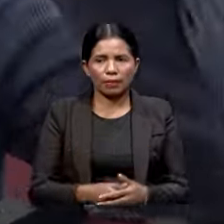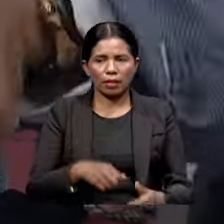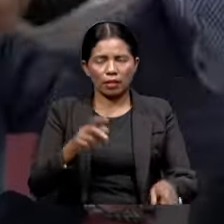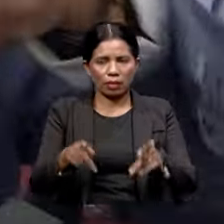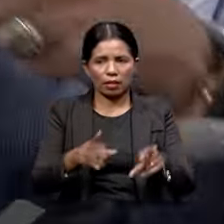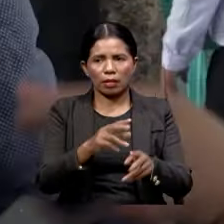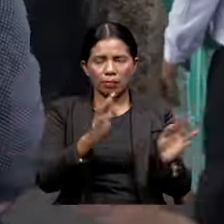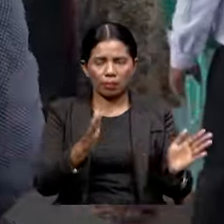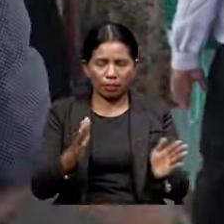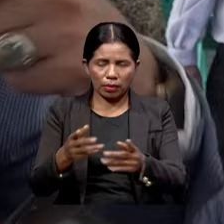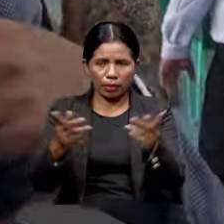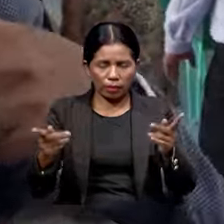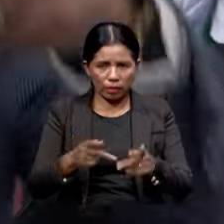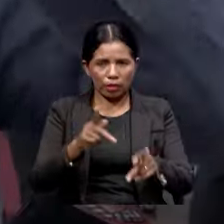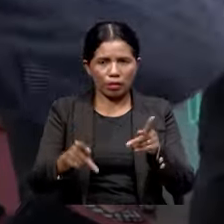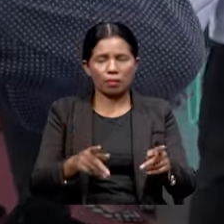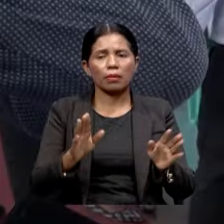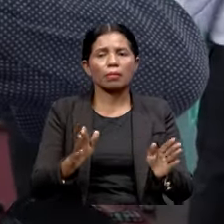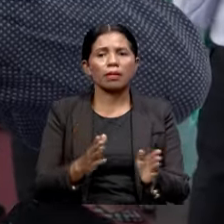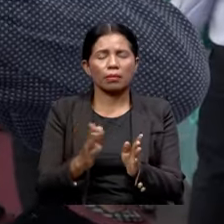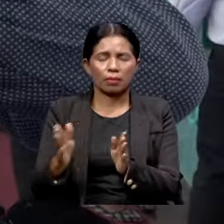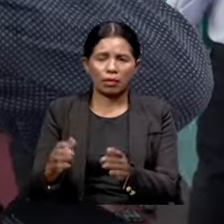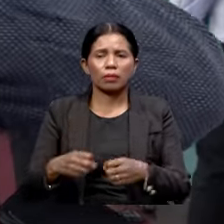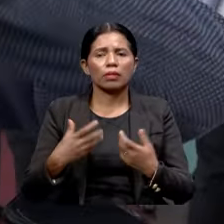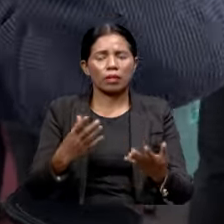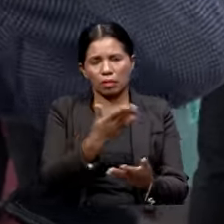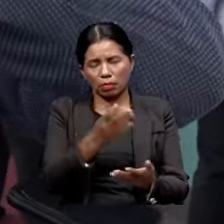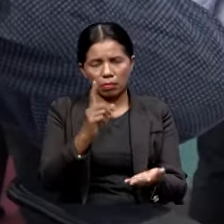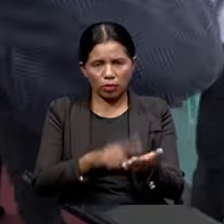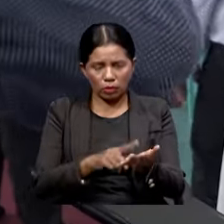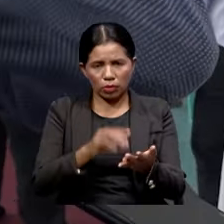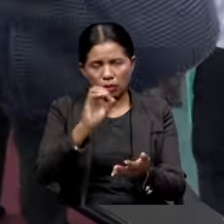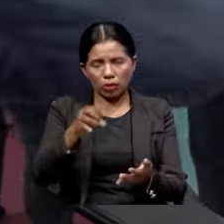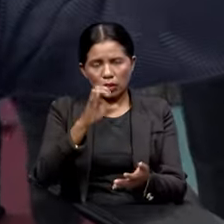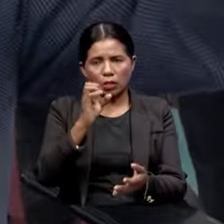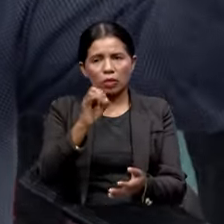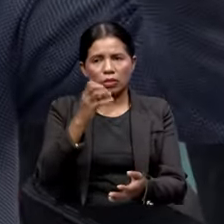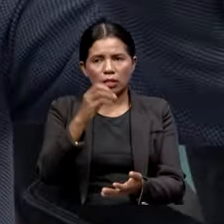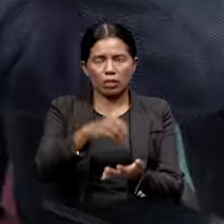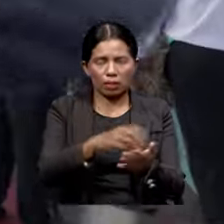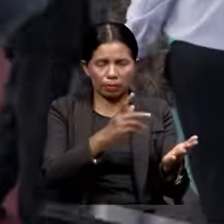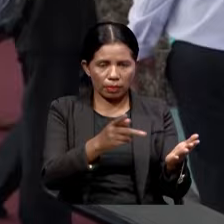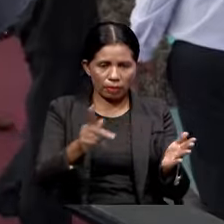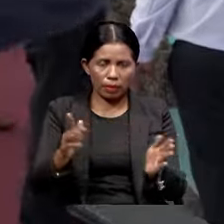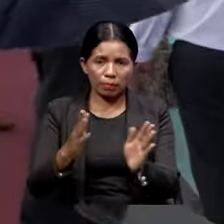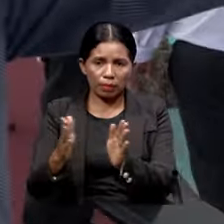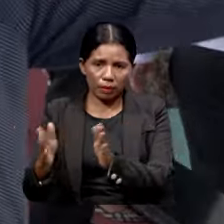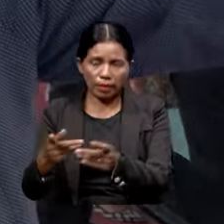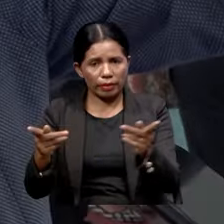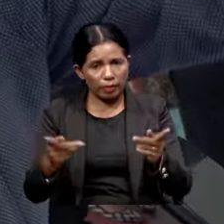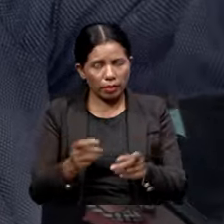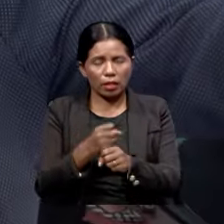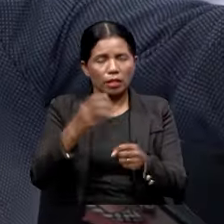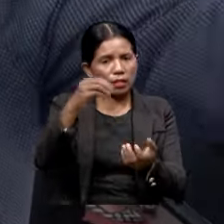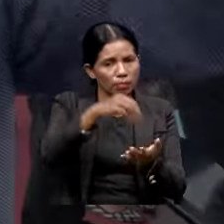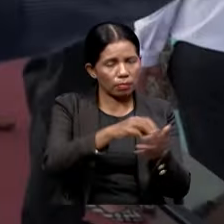dane anta prepara kondisi sa pobe dane prepara anu sa ombak diskuti sa men general estado o halo plan o sa men tuna loko ba prepara fatin repois mak lori sira real loko bahan